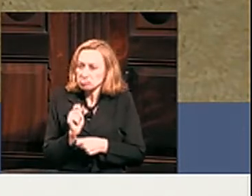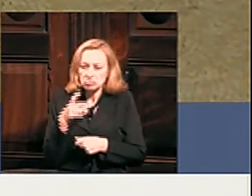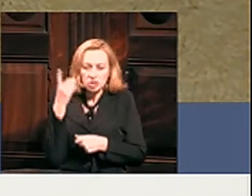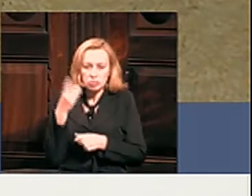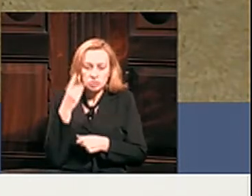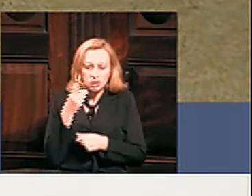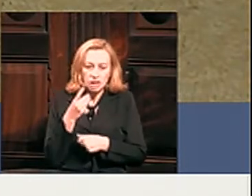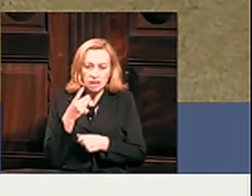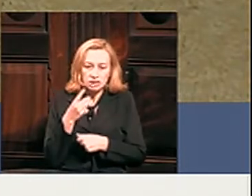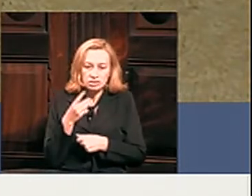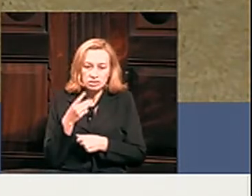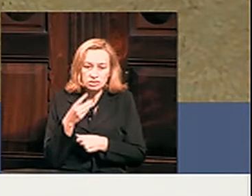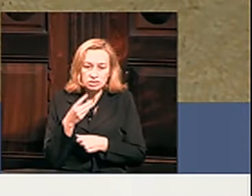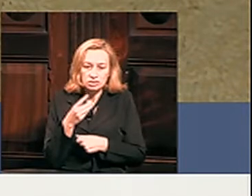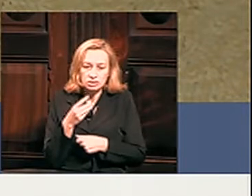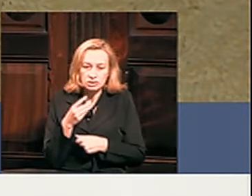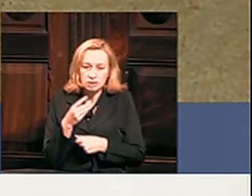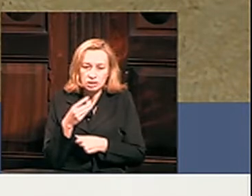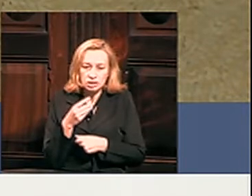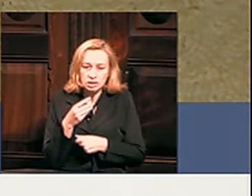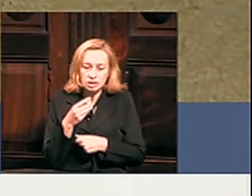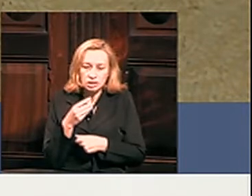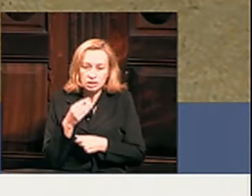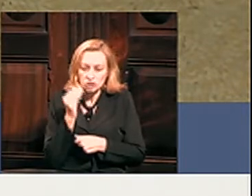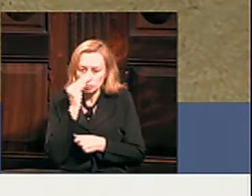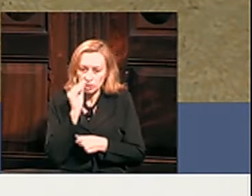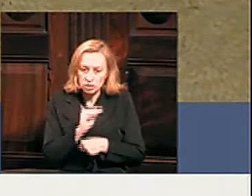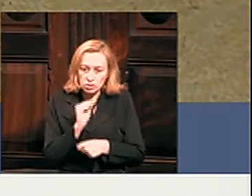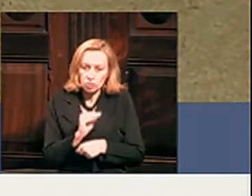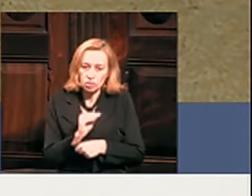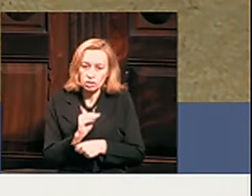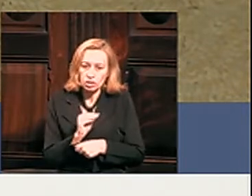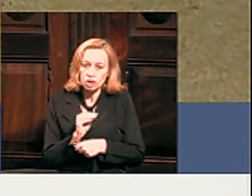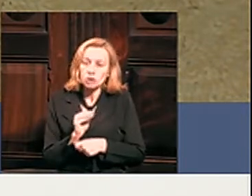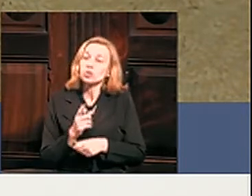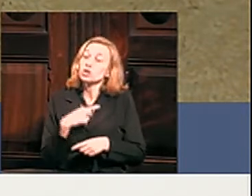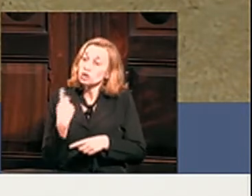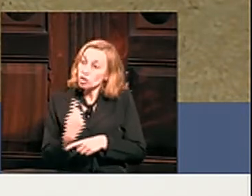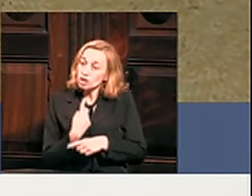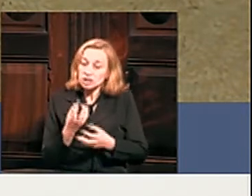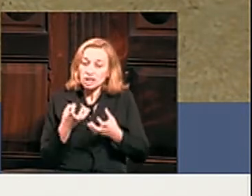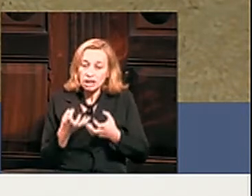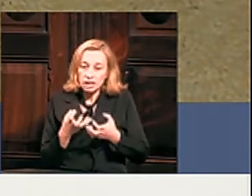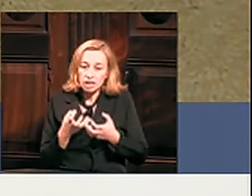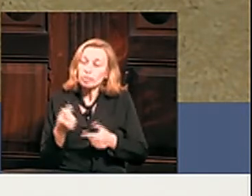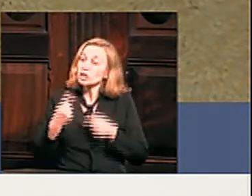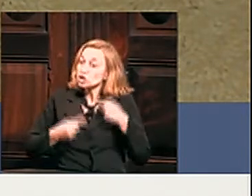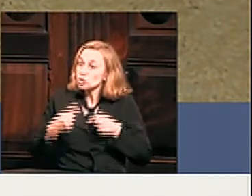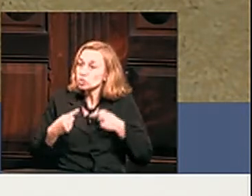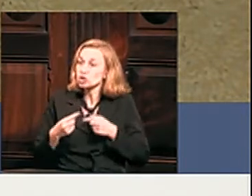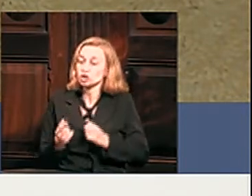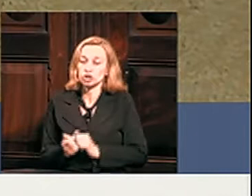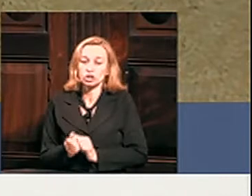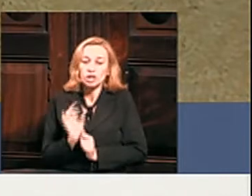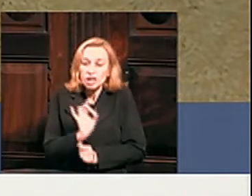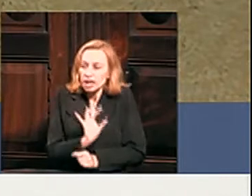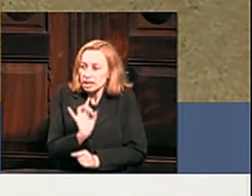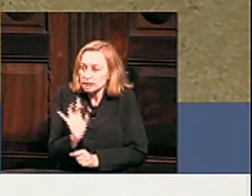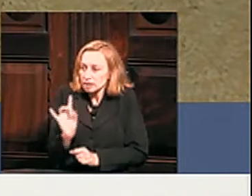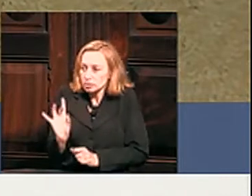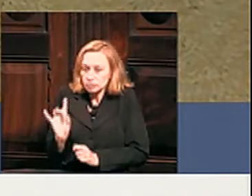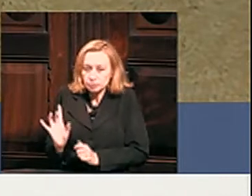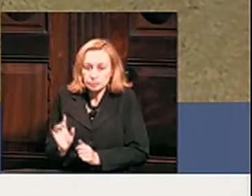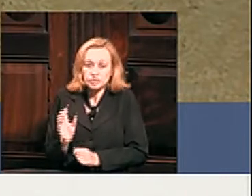botasse a faca no peito de cada um de nós. E não é assim. O que a gente quer é discutir cada uma das